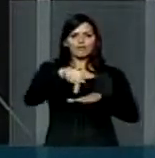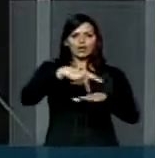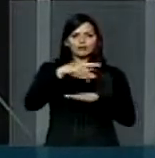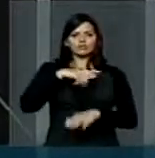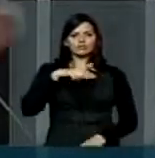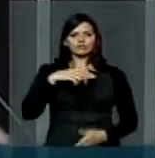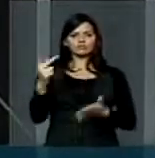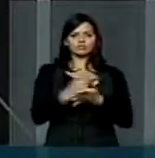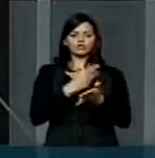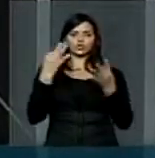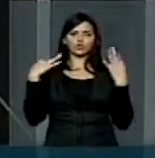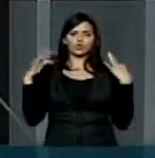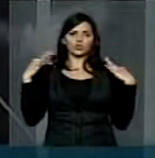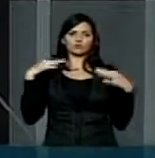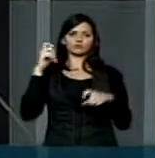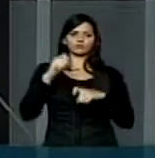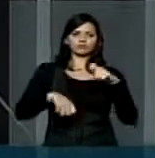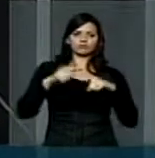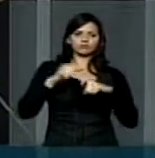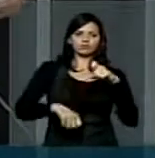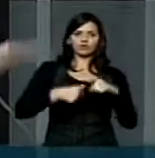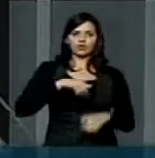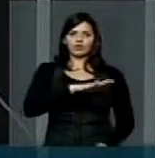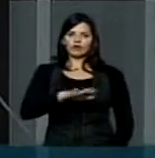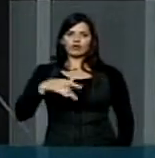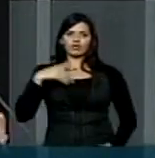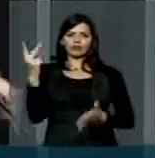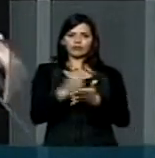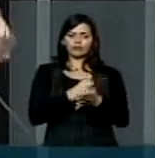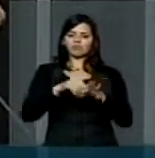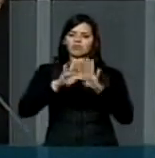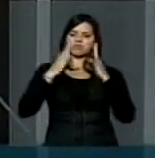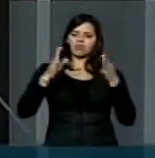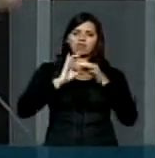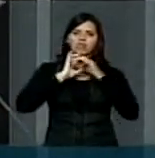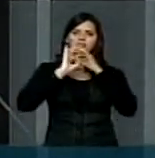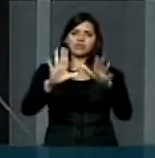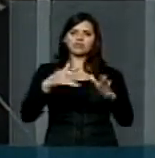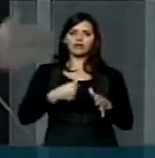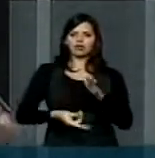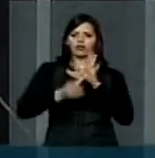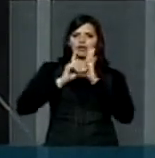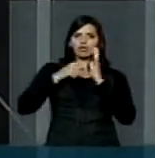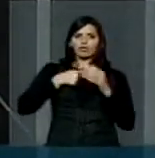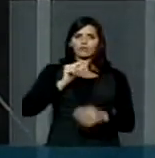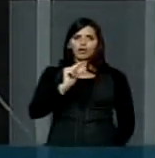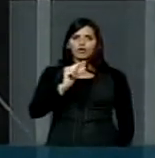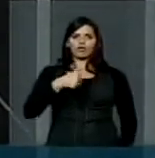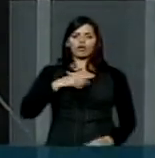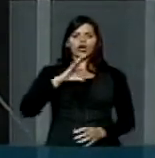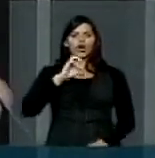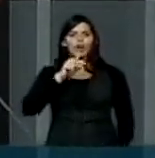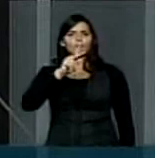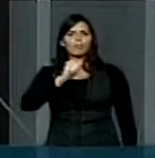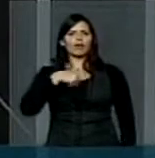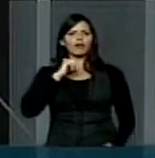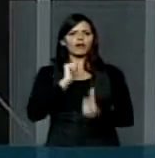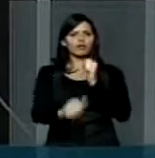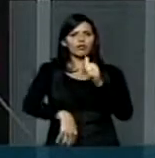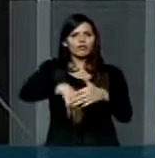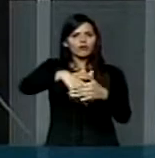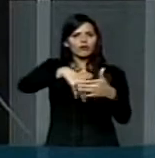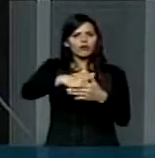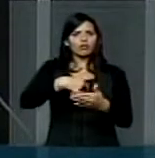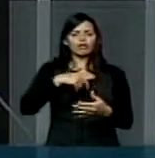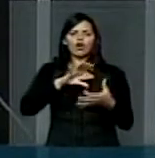para o turismo sexual infantil estão escancaradas, estão abertas às vésperas de uma Copa do Mundo, às vésperas